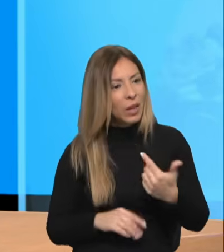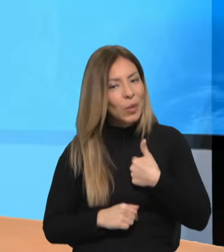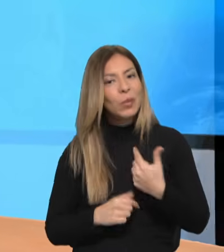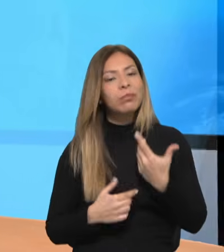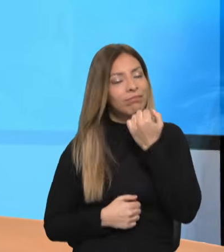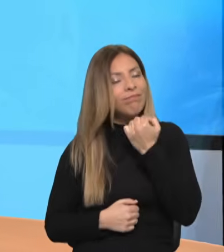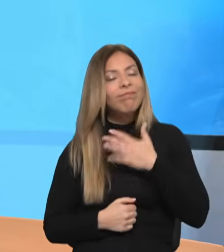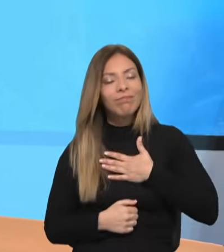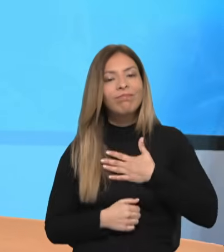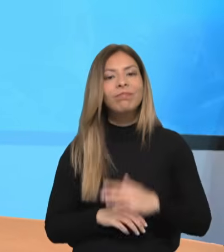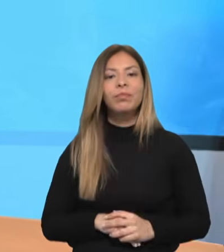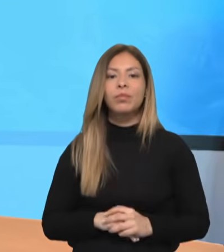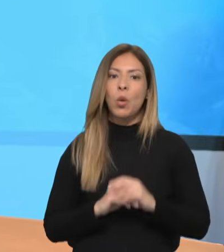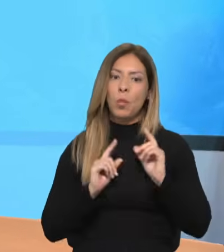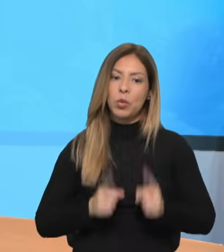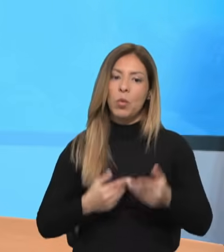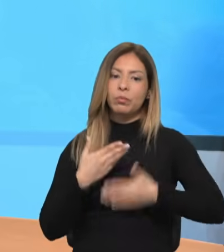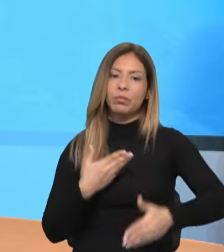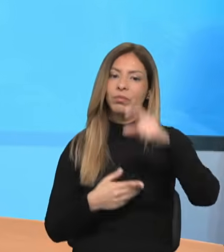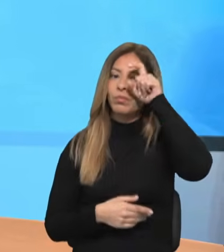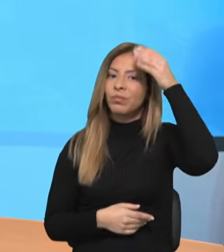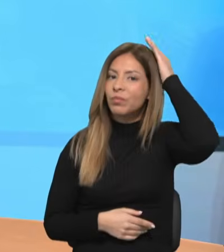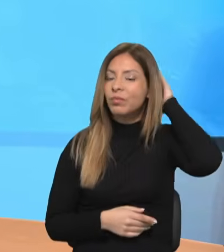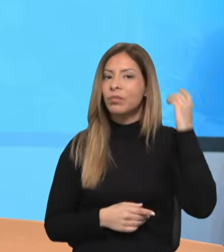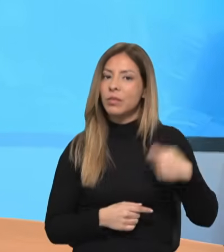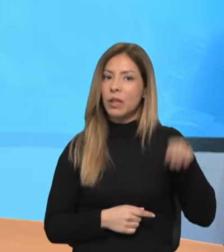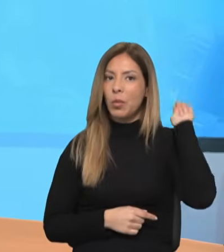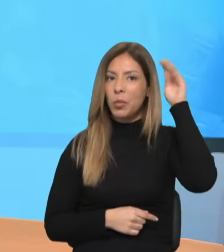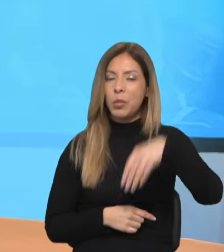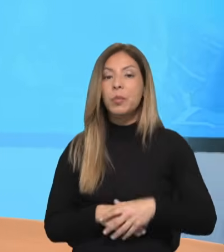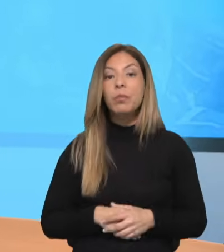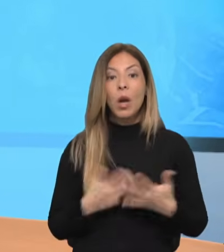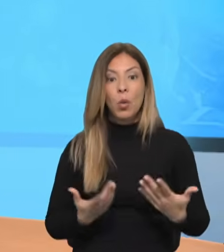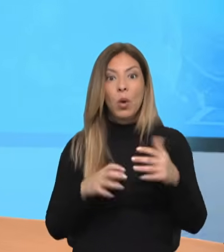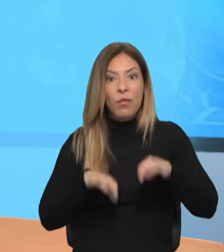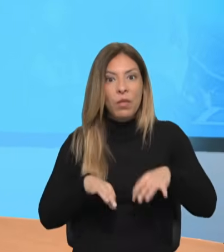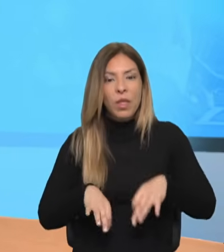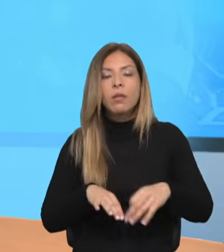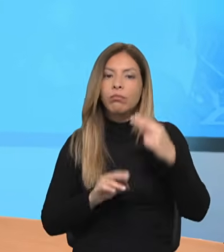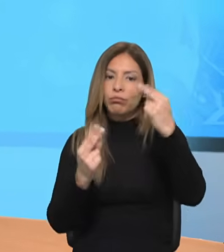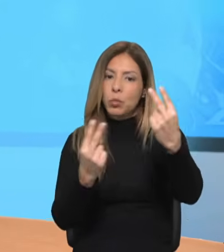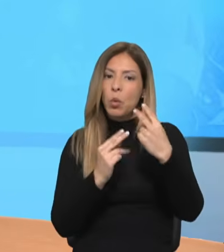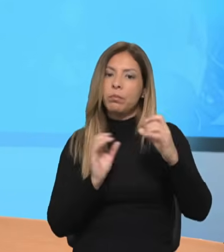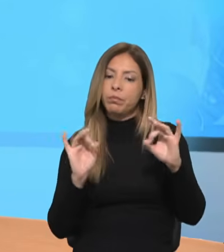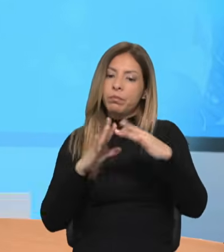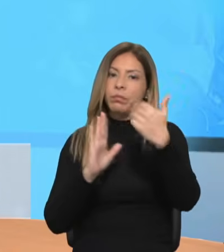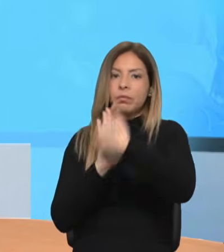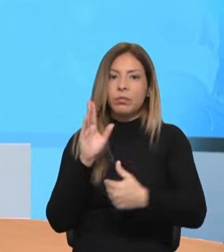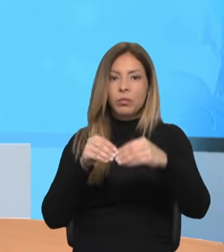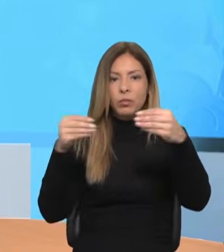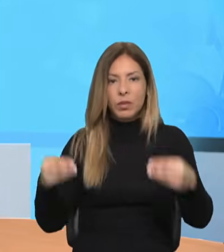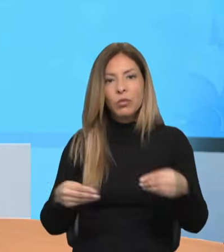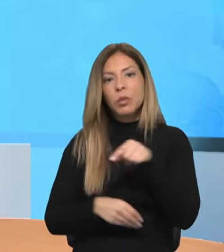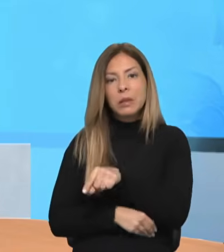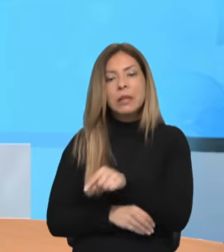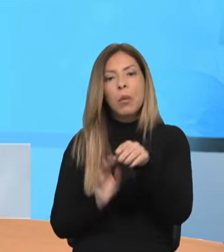este início de mandato de António José Seguro. E a terminar, convido a seguir o nosso portal de informação, onde partilhamos este e os